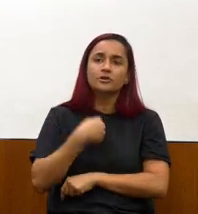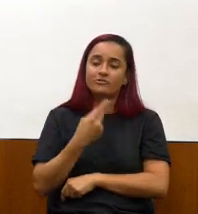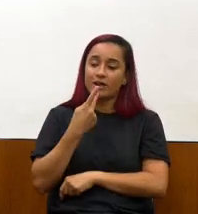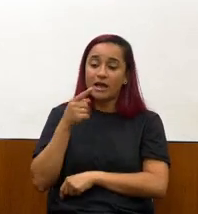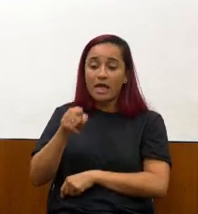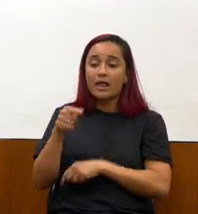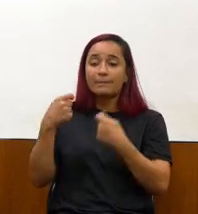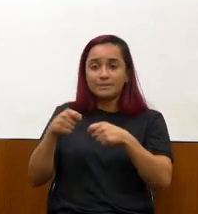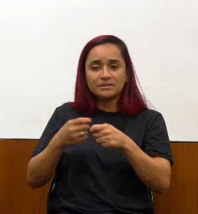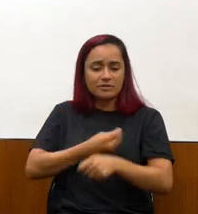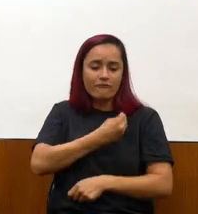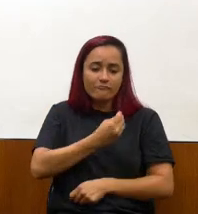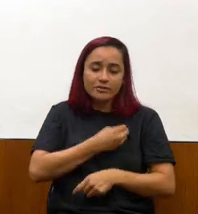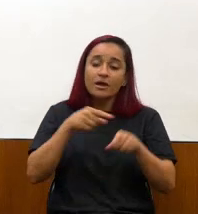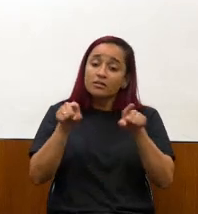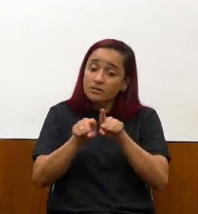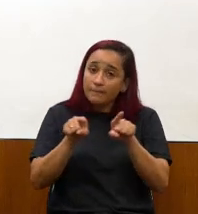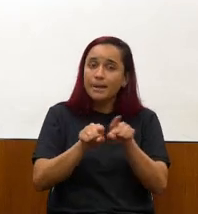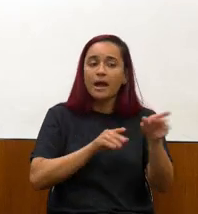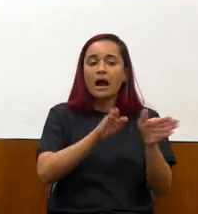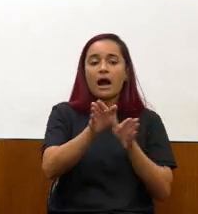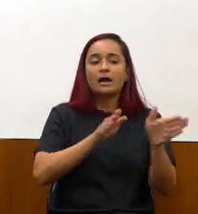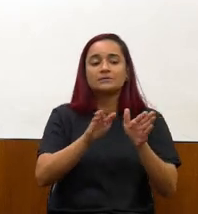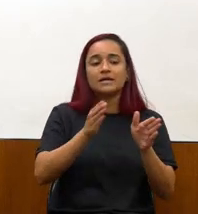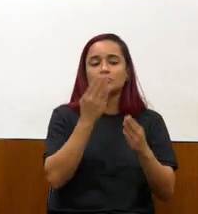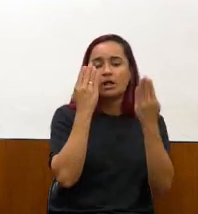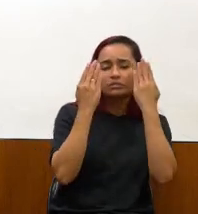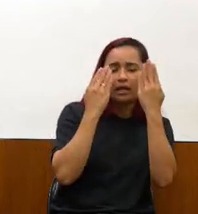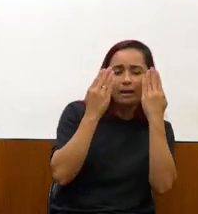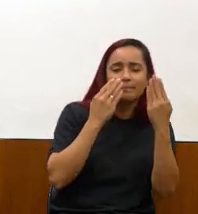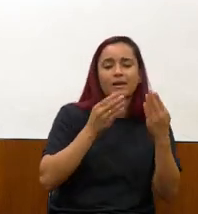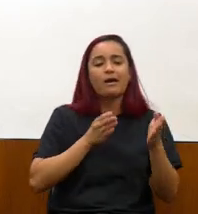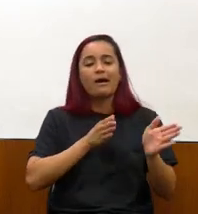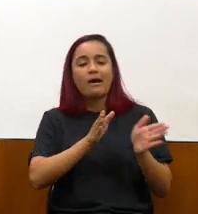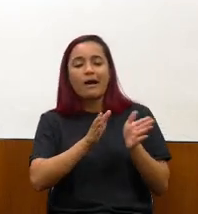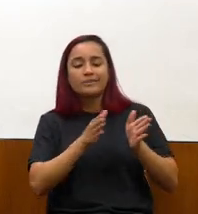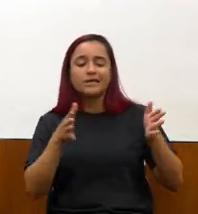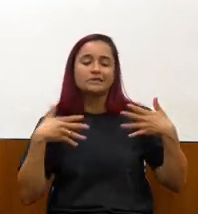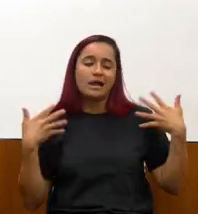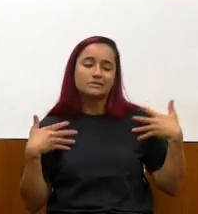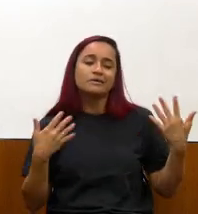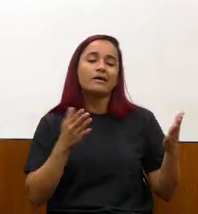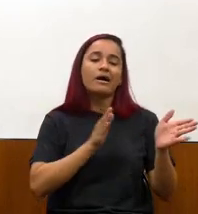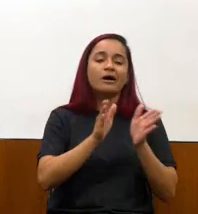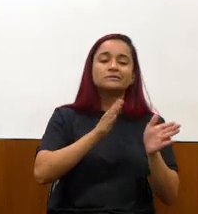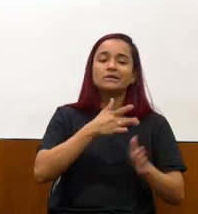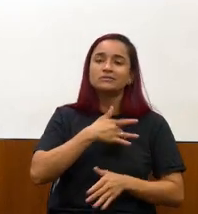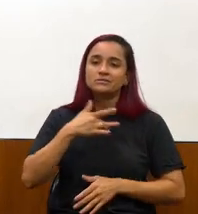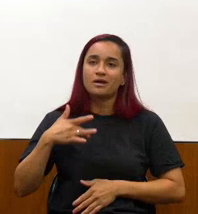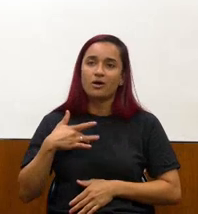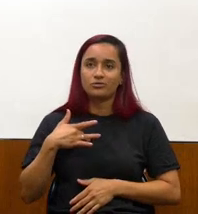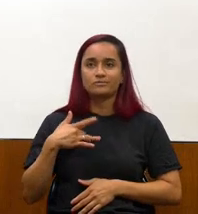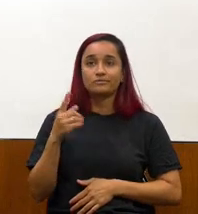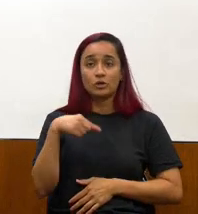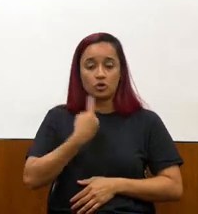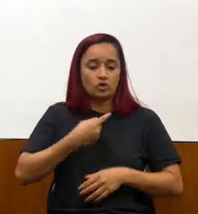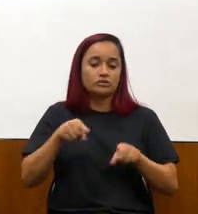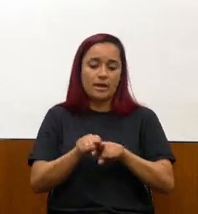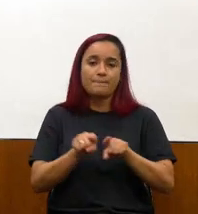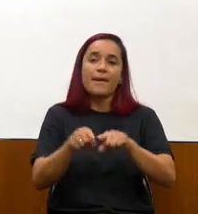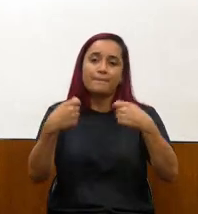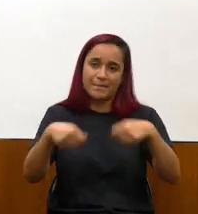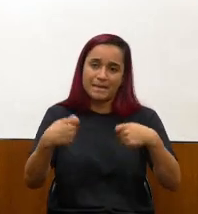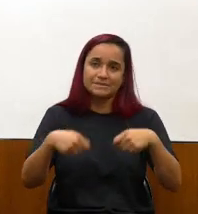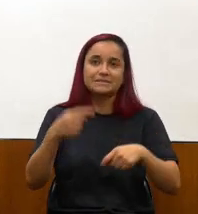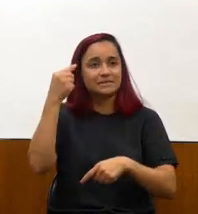a terapias e à saúde e a lazer elas têm que estar tendo acesso. A gente também, deputado, isso